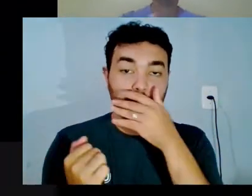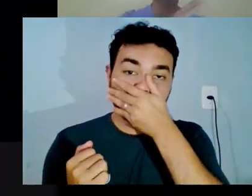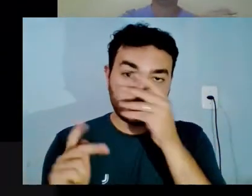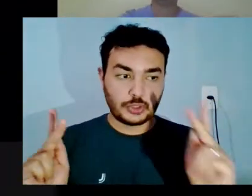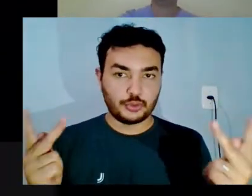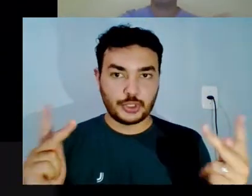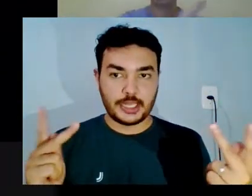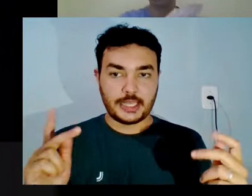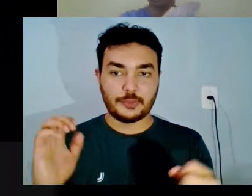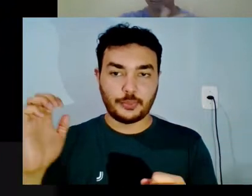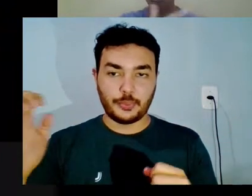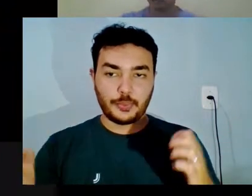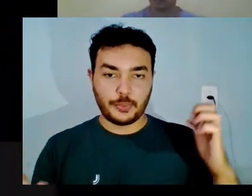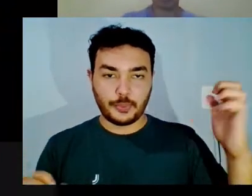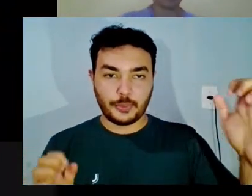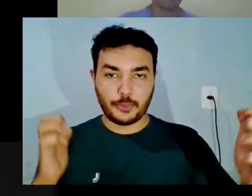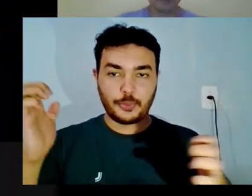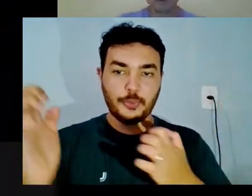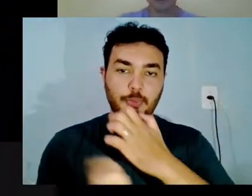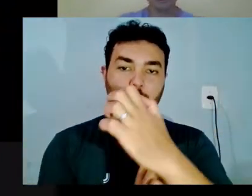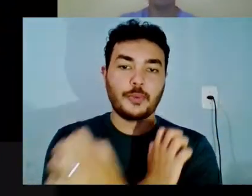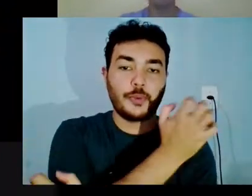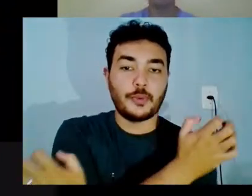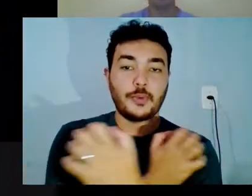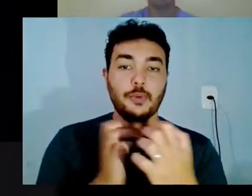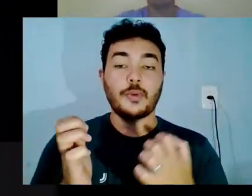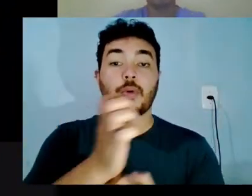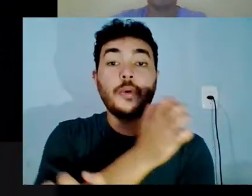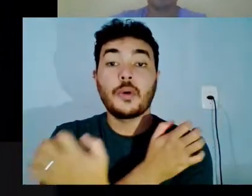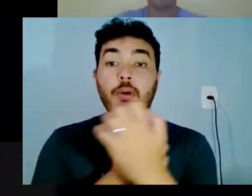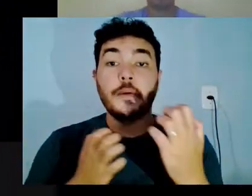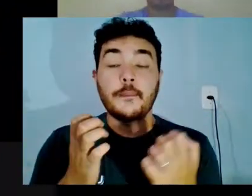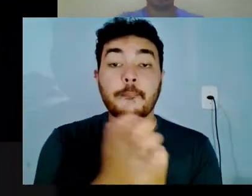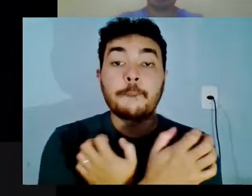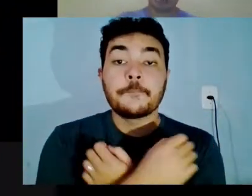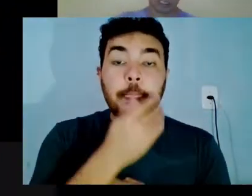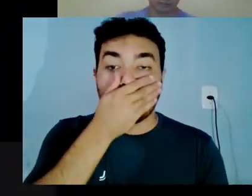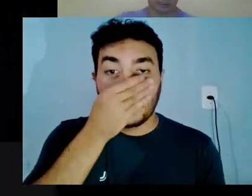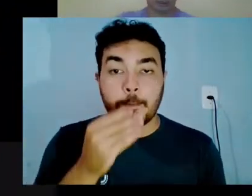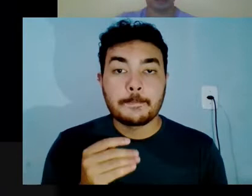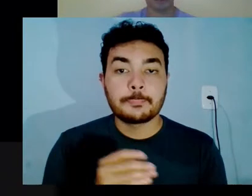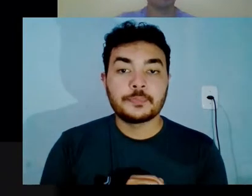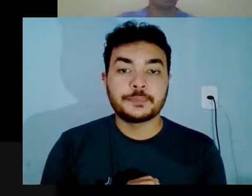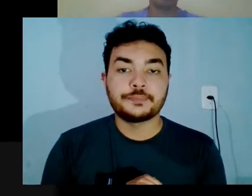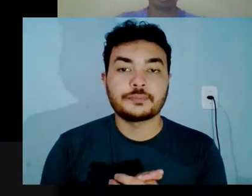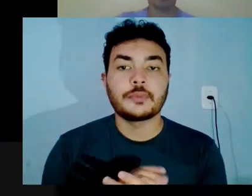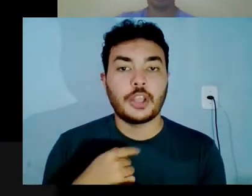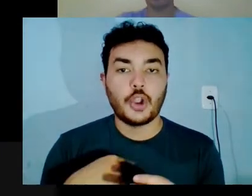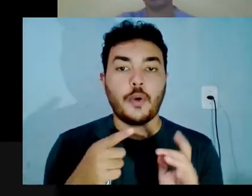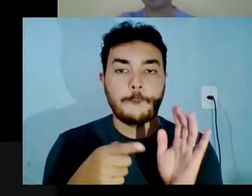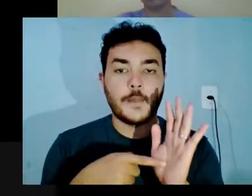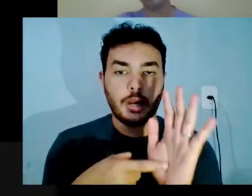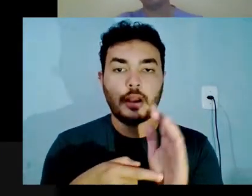Após os primeiros resultados, eles terem percebido que não explicavam a formação da ligação química, tá? Que eu mostrei para vocês no